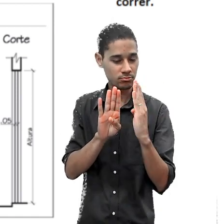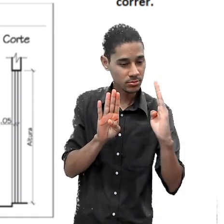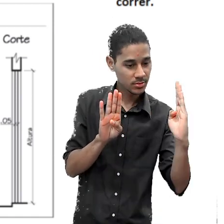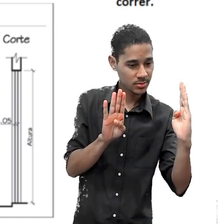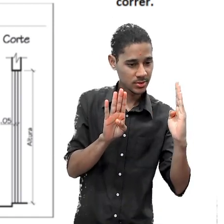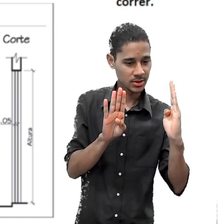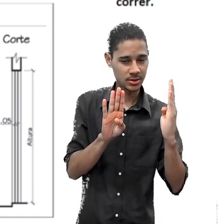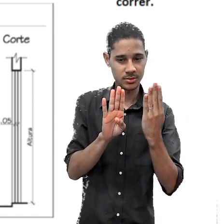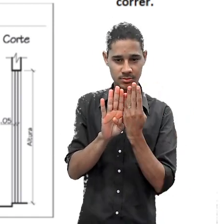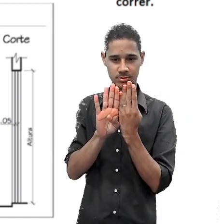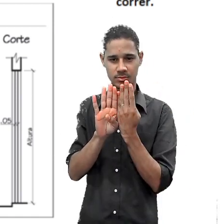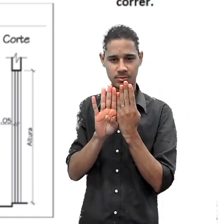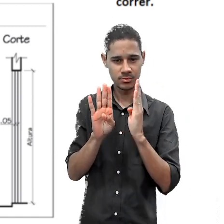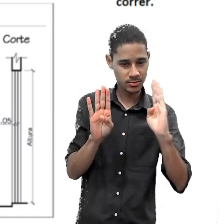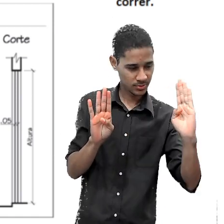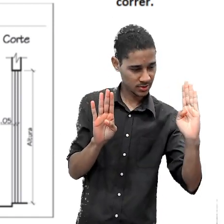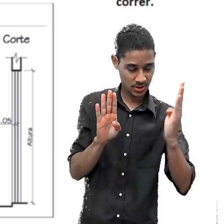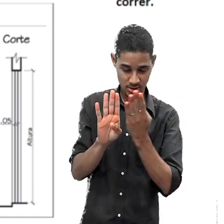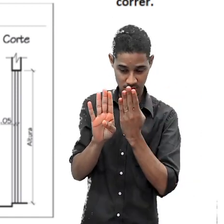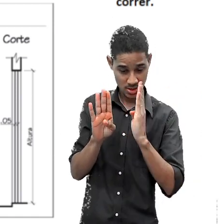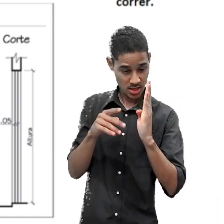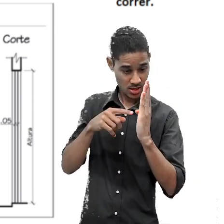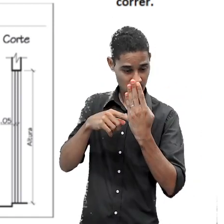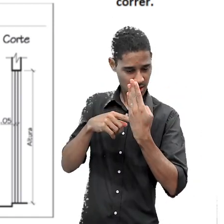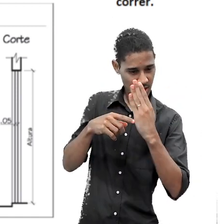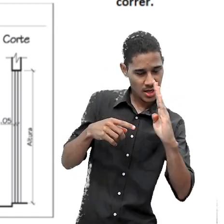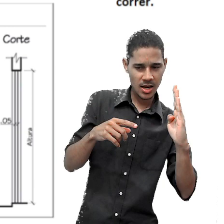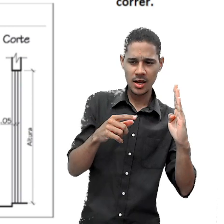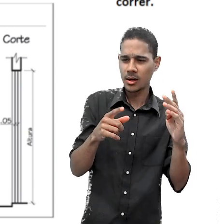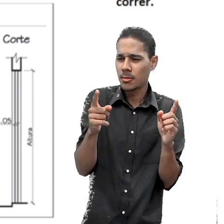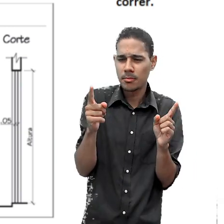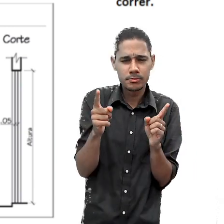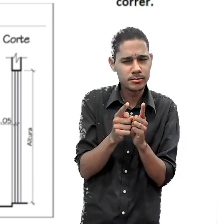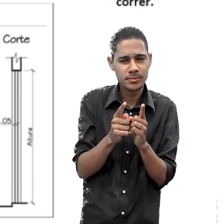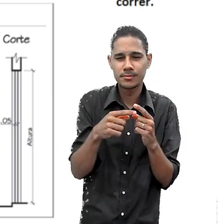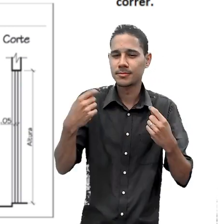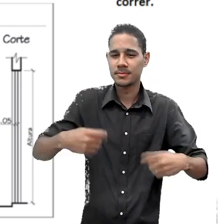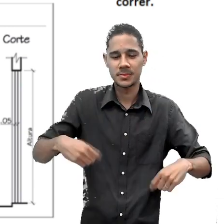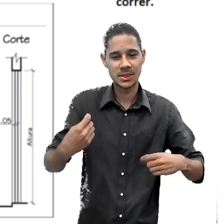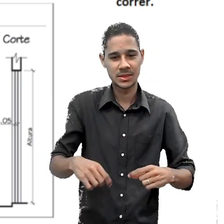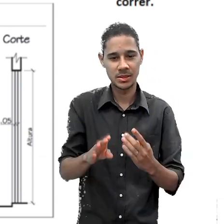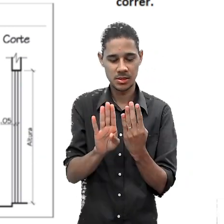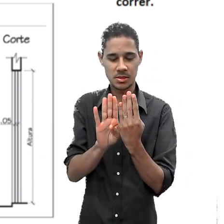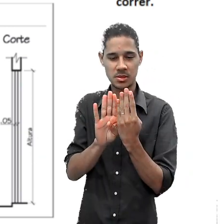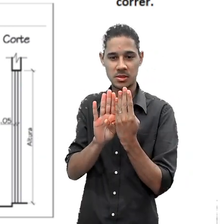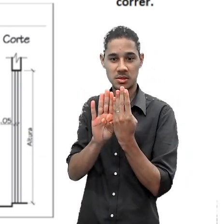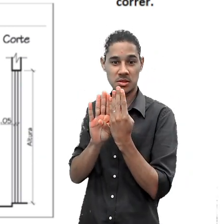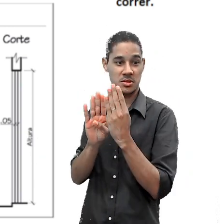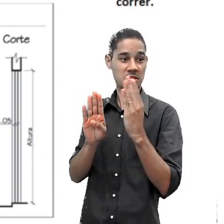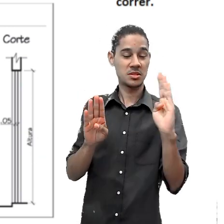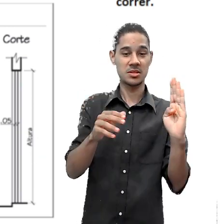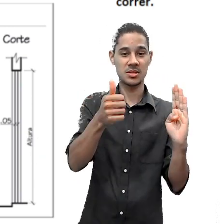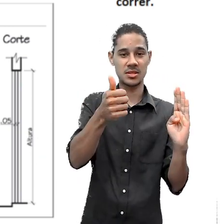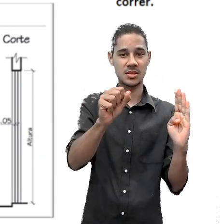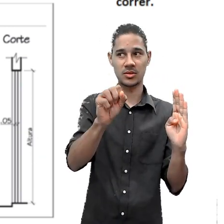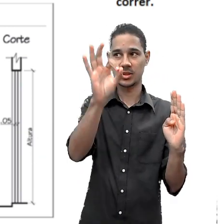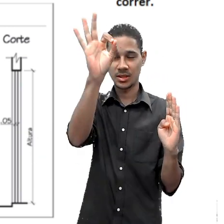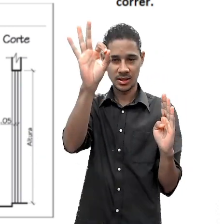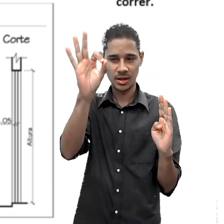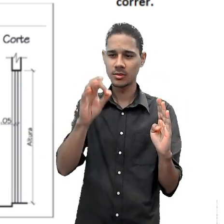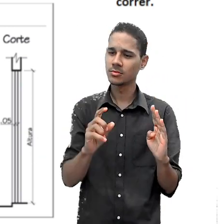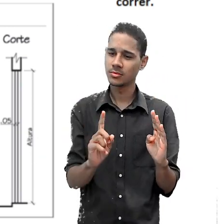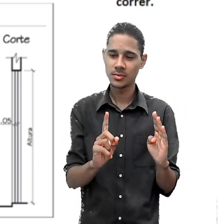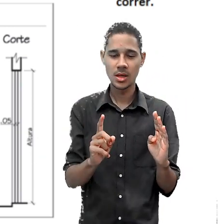ela gira, né? E esse giro tem que ser o menor possível, né? Você não pode fazer um giro, por exemplo, de 180 graus. O giro tem que